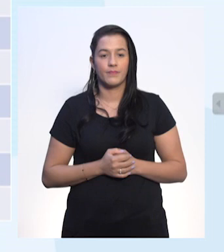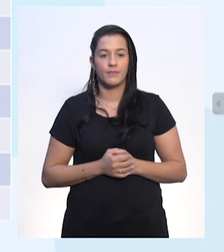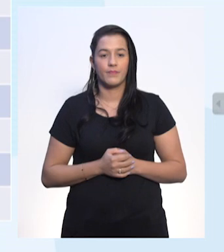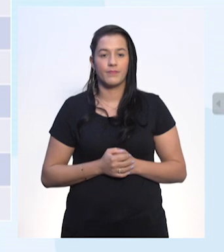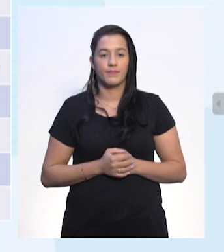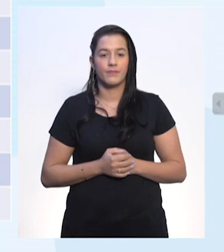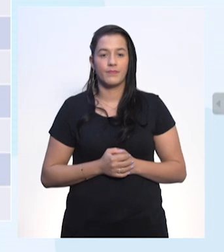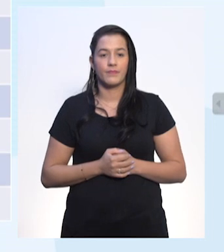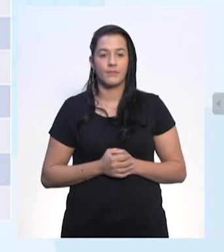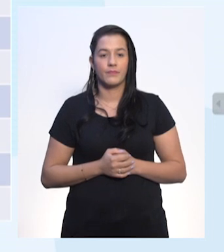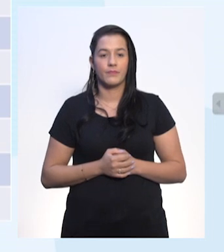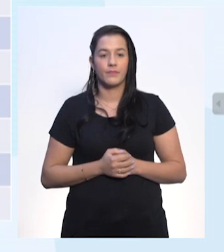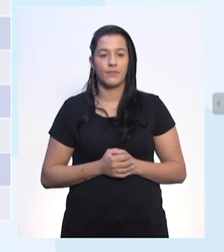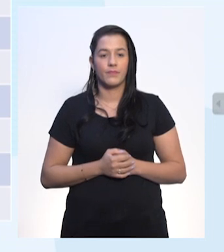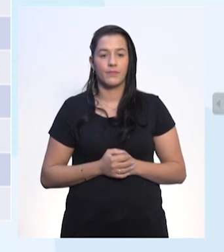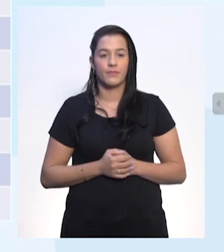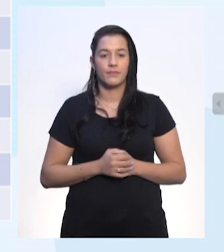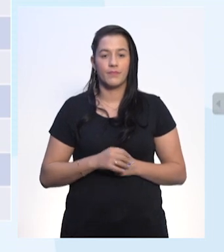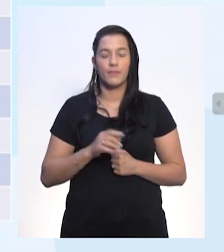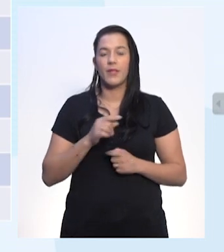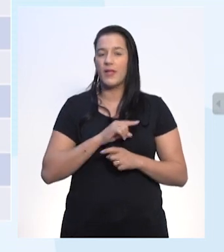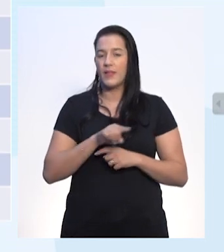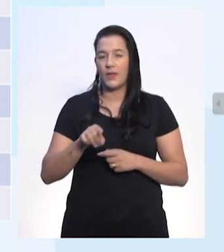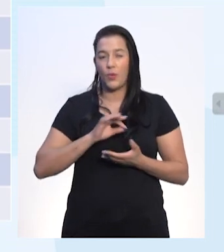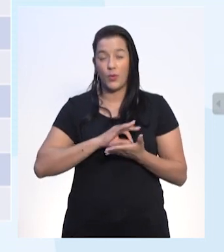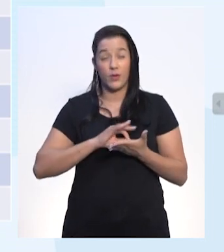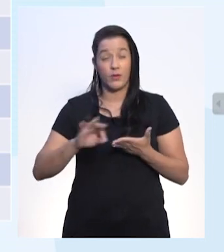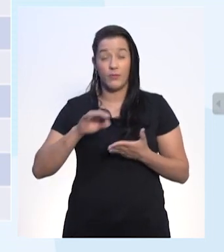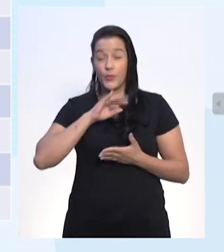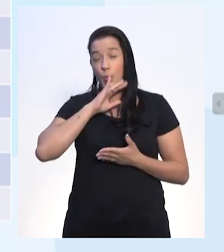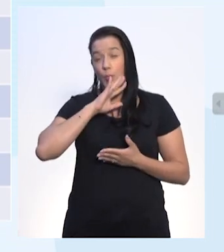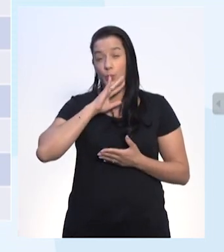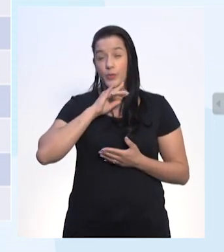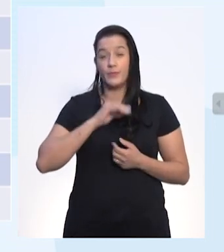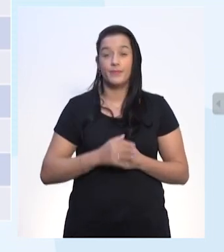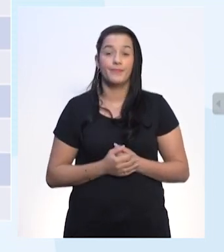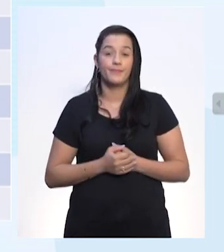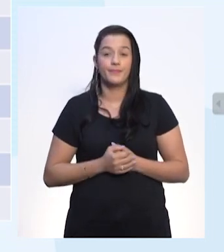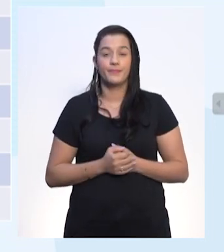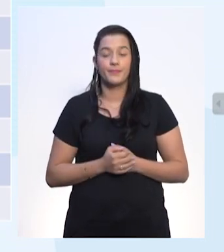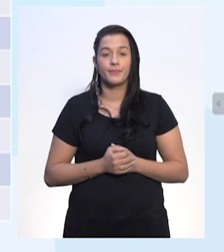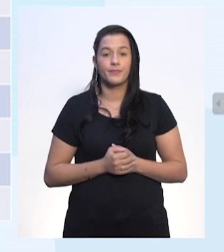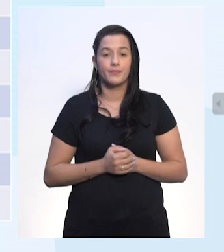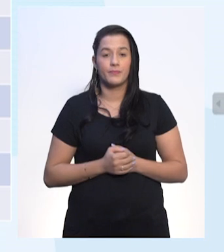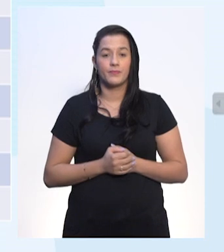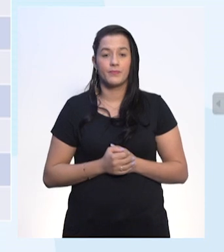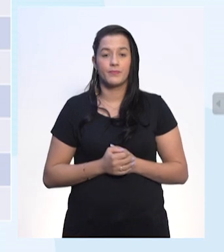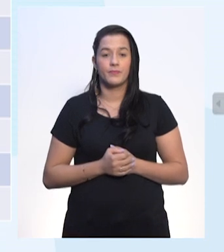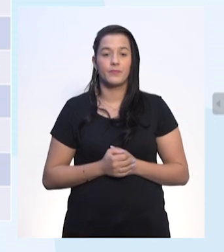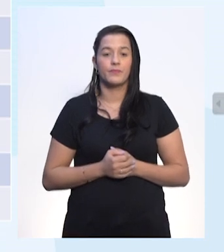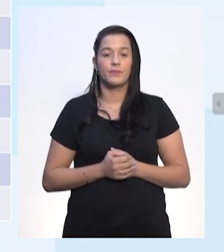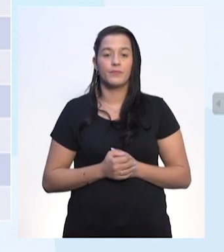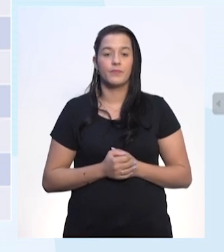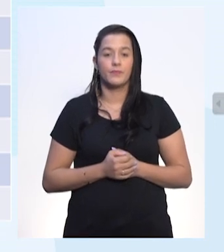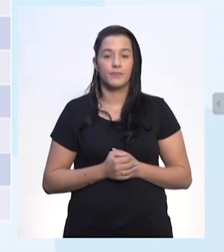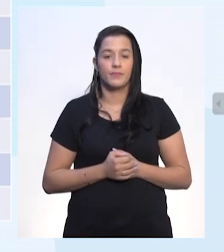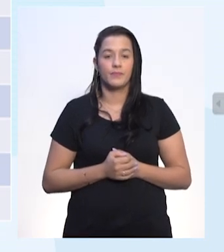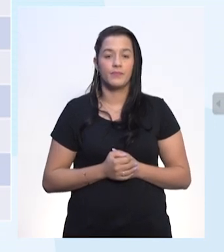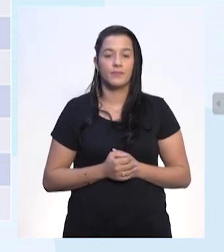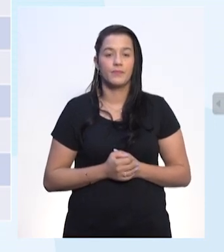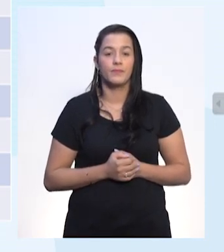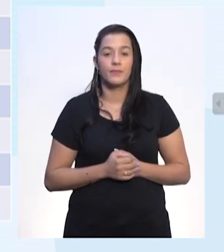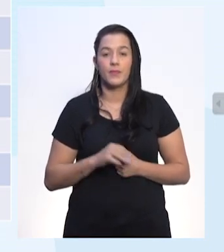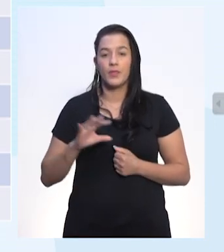Sim. Má conservação. Então, estado de conservação má. Ok.